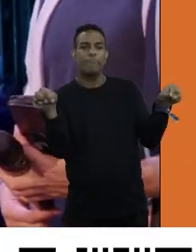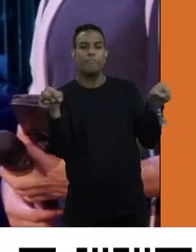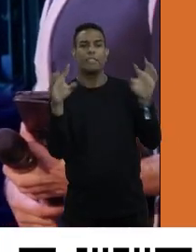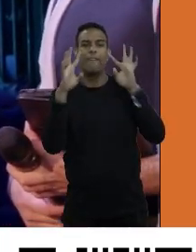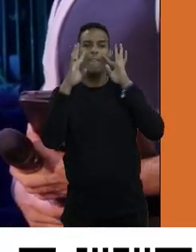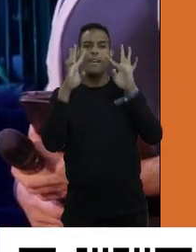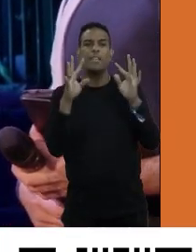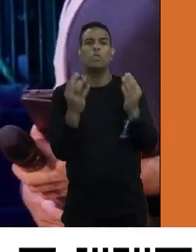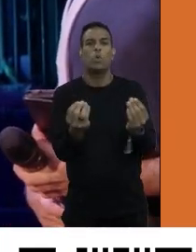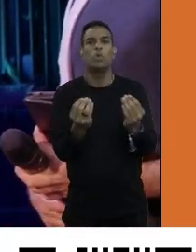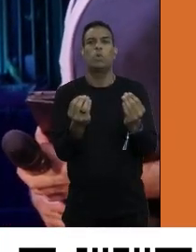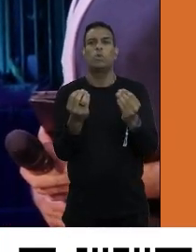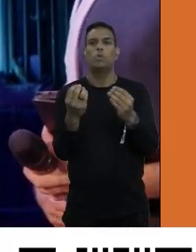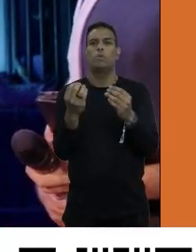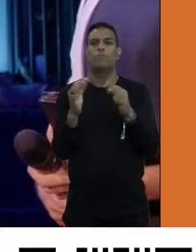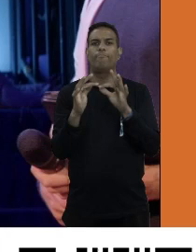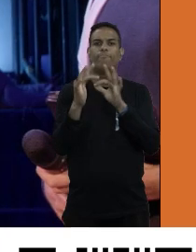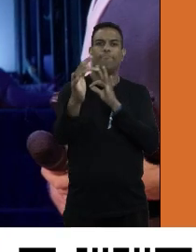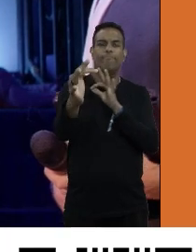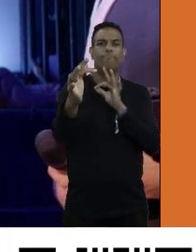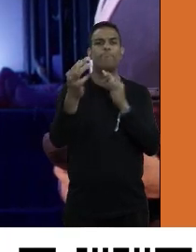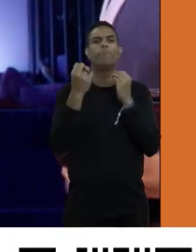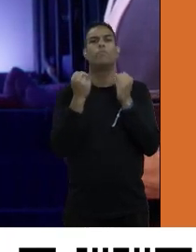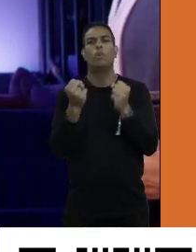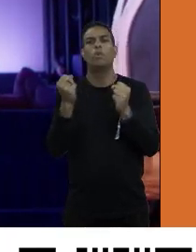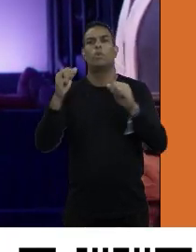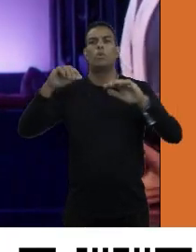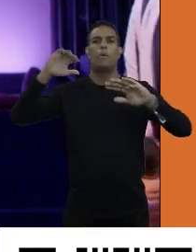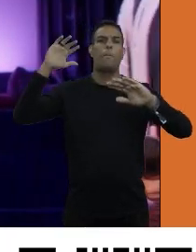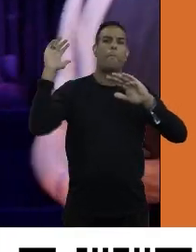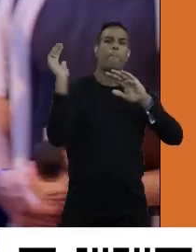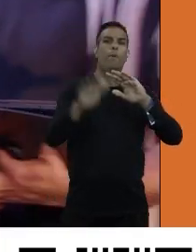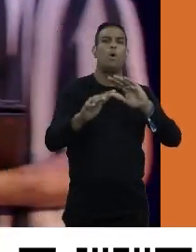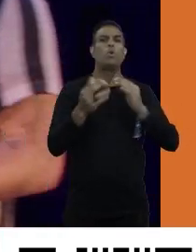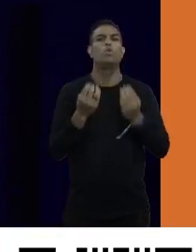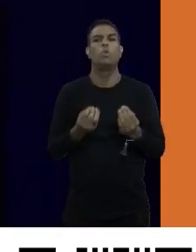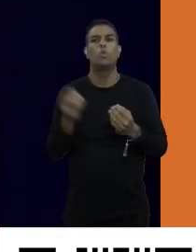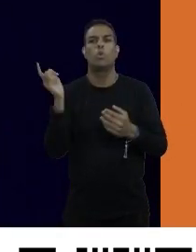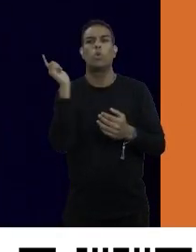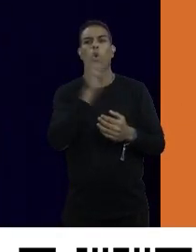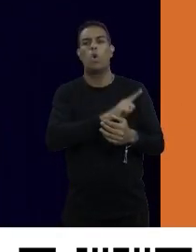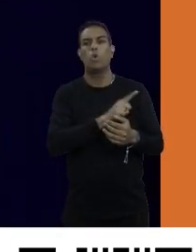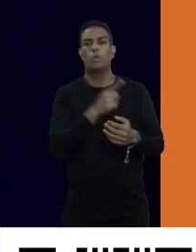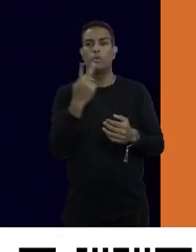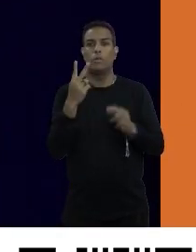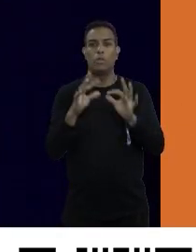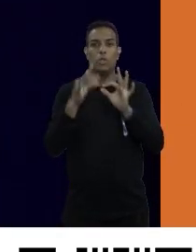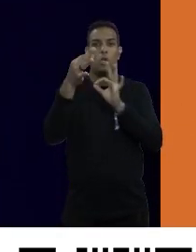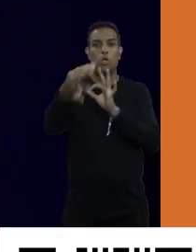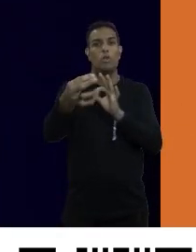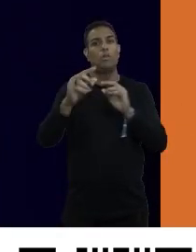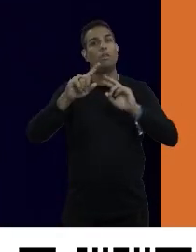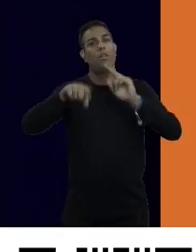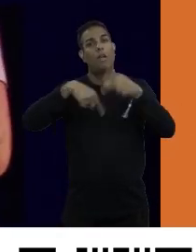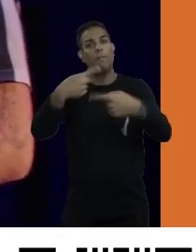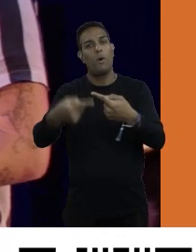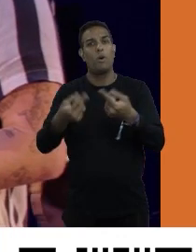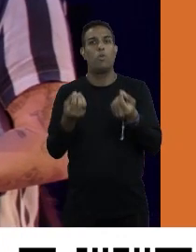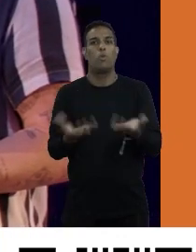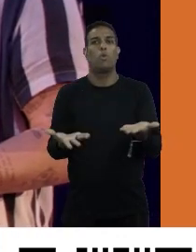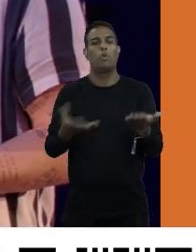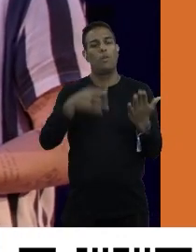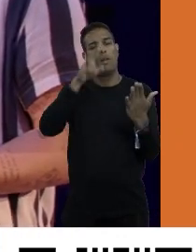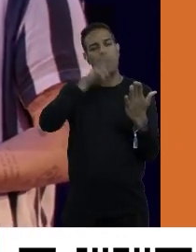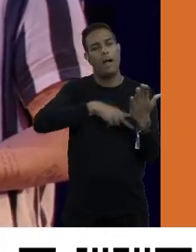assim, cara, eu estou só com 1 metro de quadra, então eu vou jogar essa bola na diagonal porque eu ganho mais 2 metros de quadra. Depois, eu fui